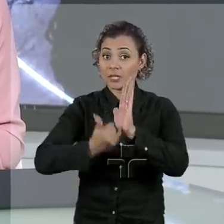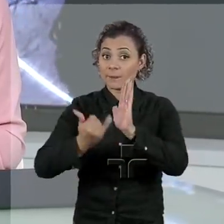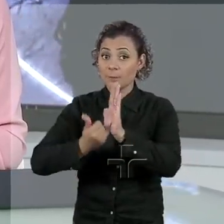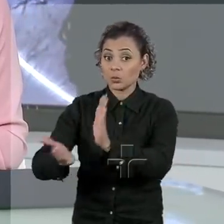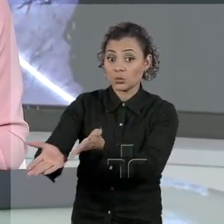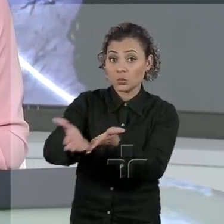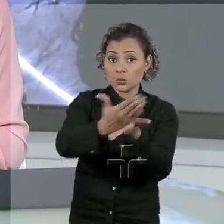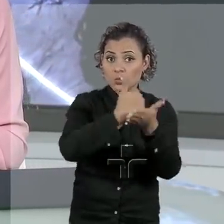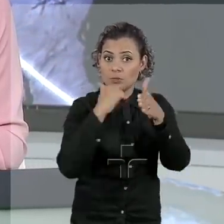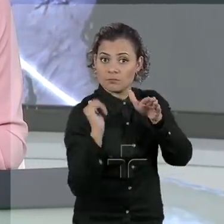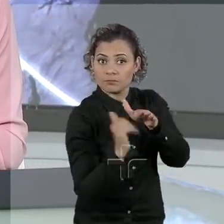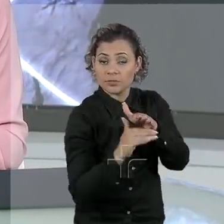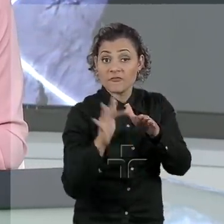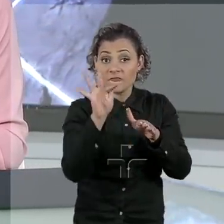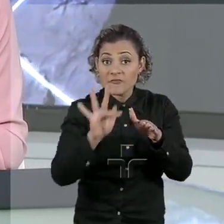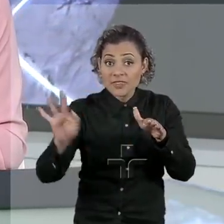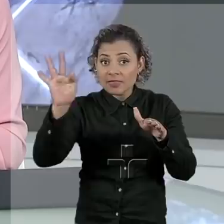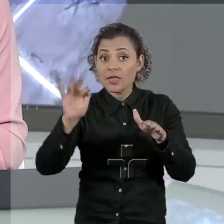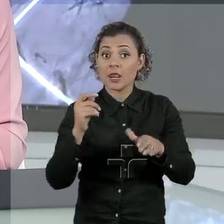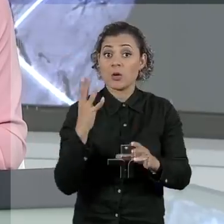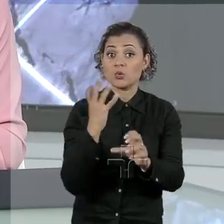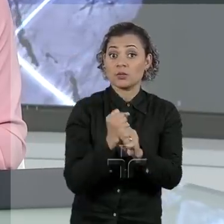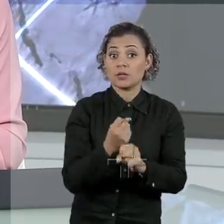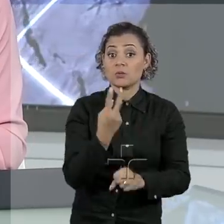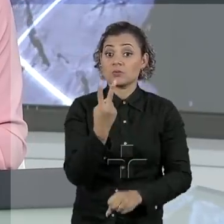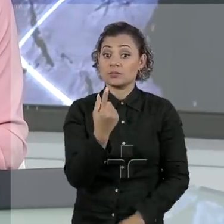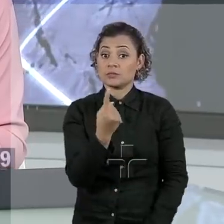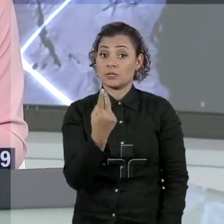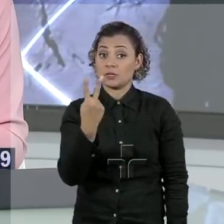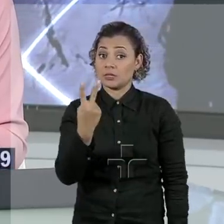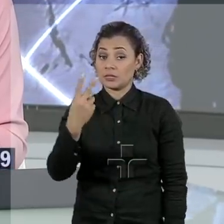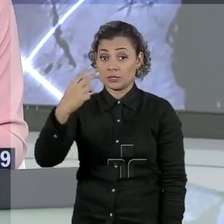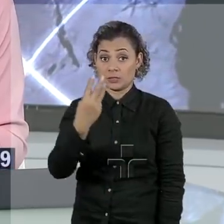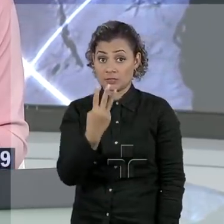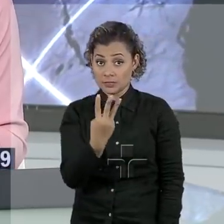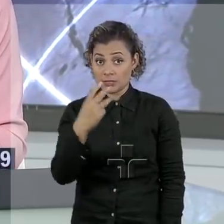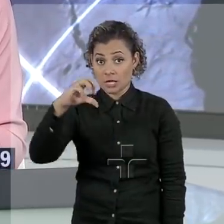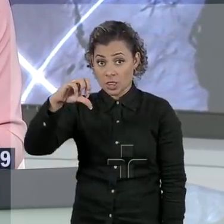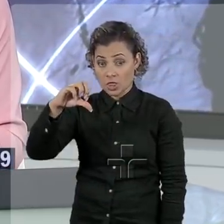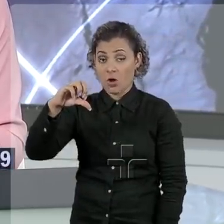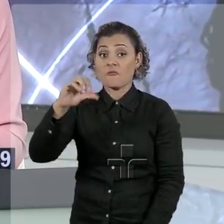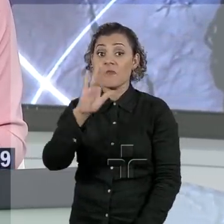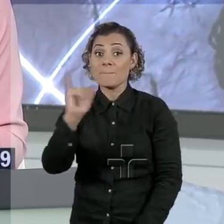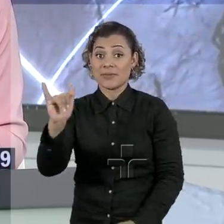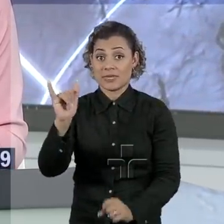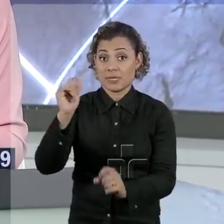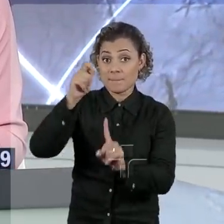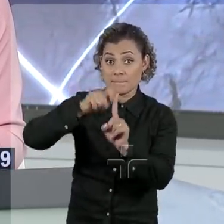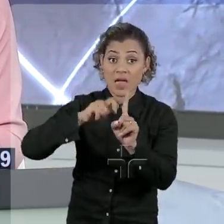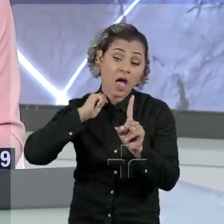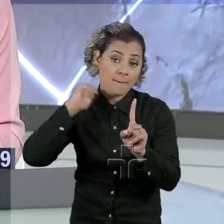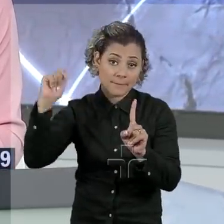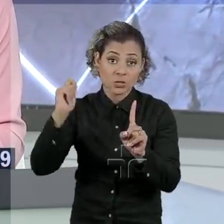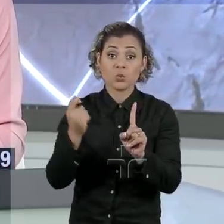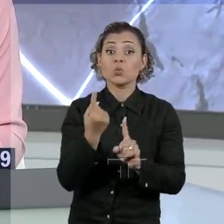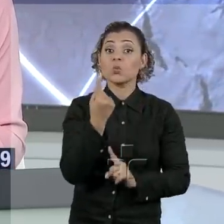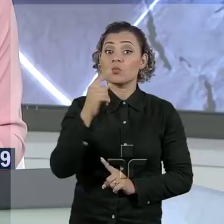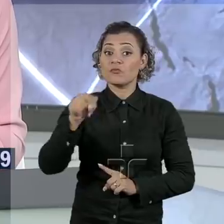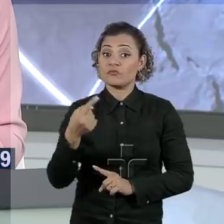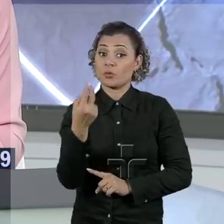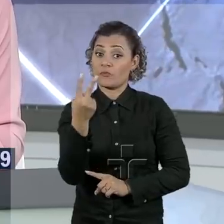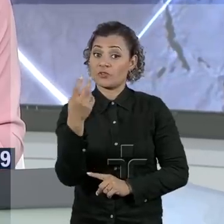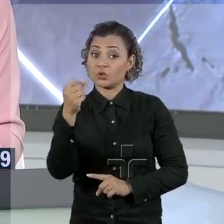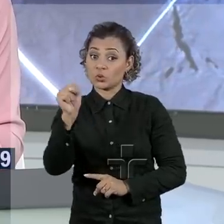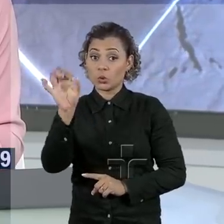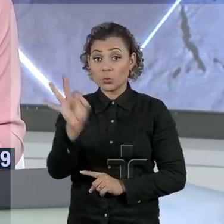contribuições federais chegou a 139 bilhões de reais em abril, alta de 1,28% acima da